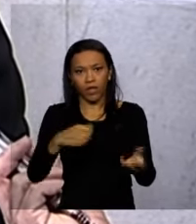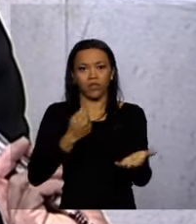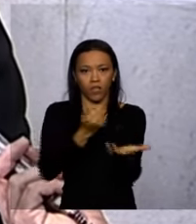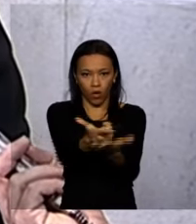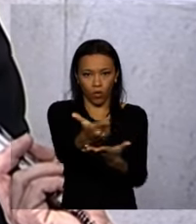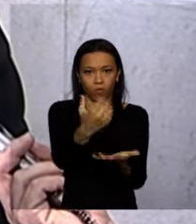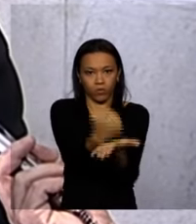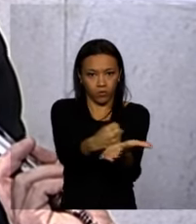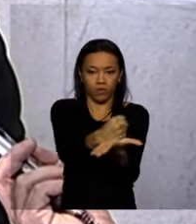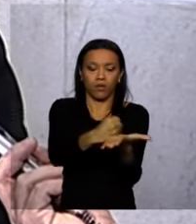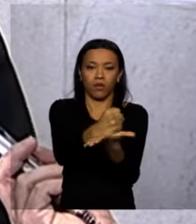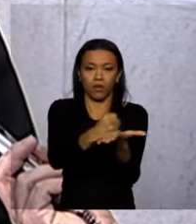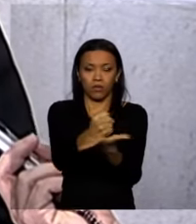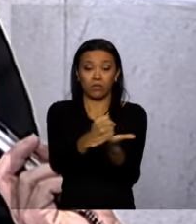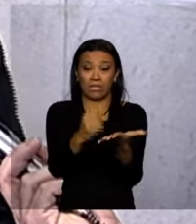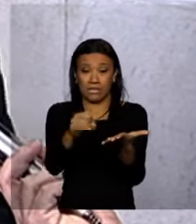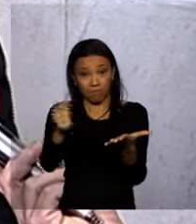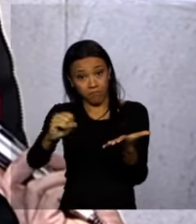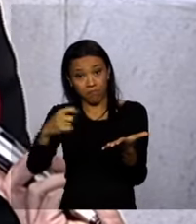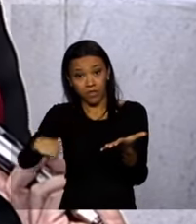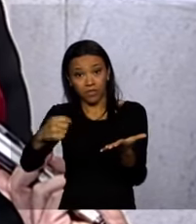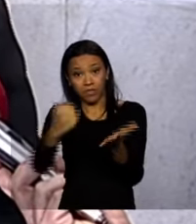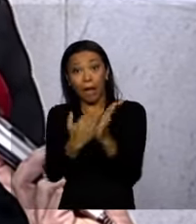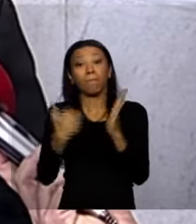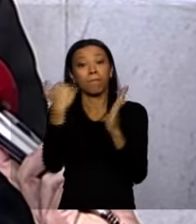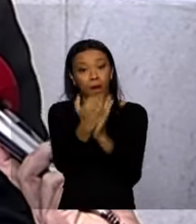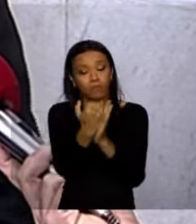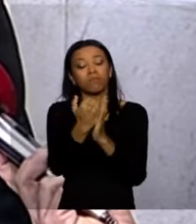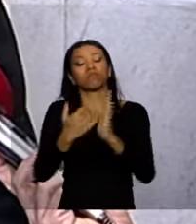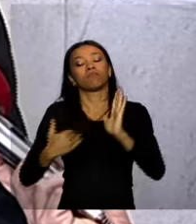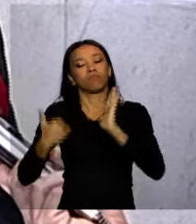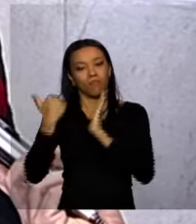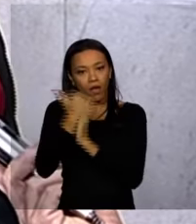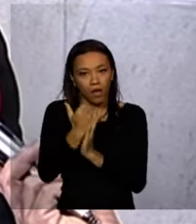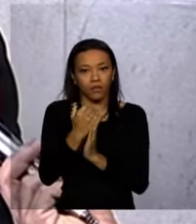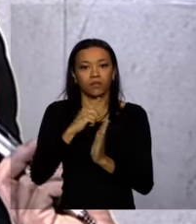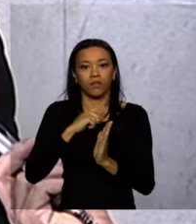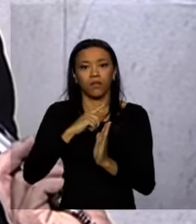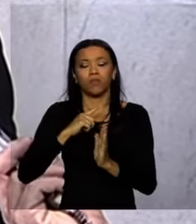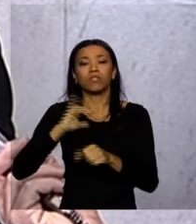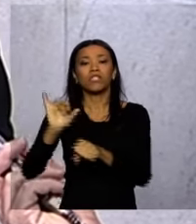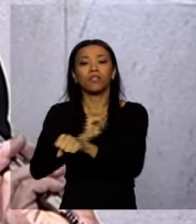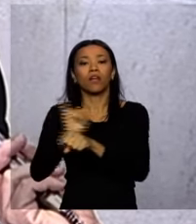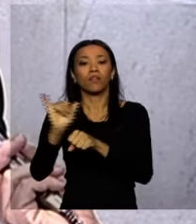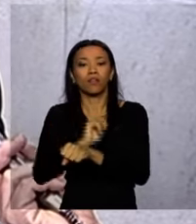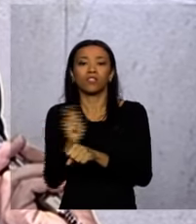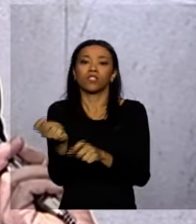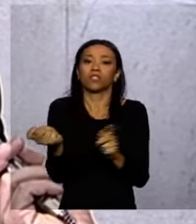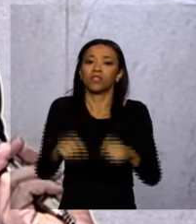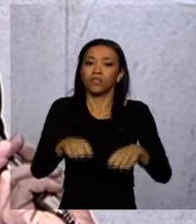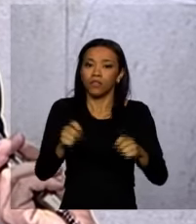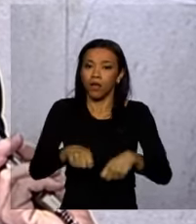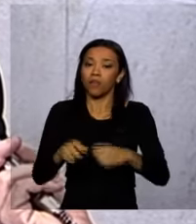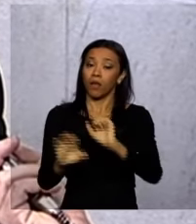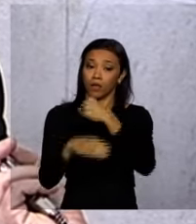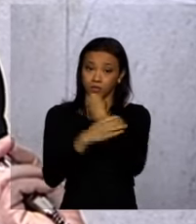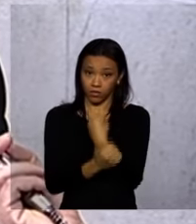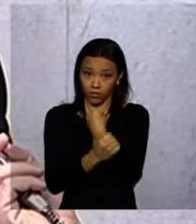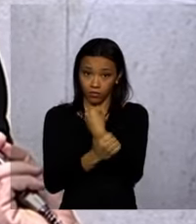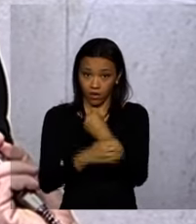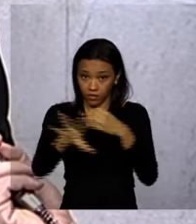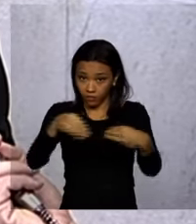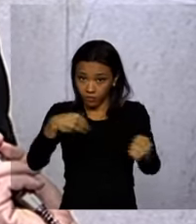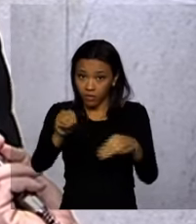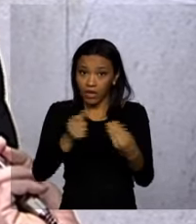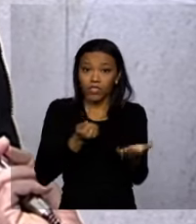eh mas se isso acontecer nós temos mecanismos e que possam garantir essa flexibilização